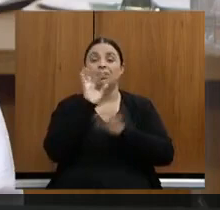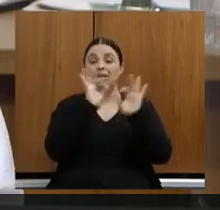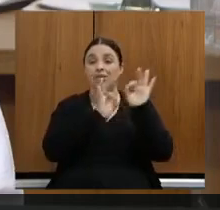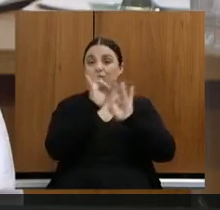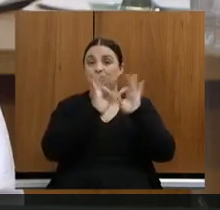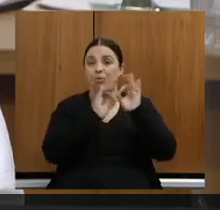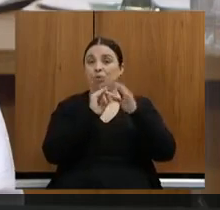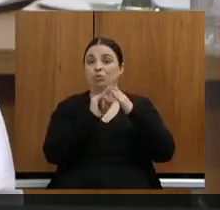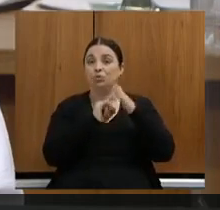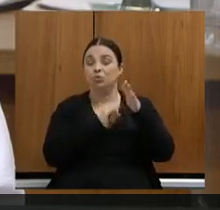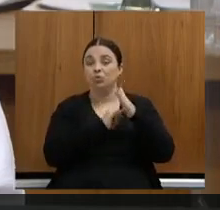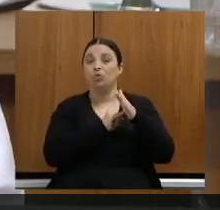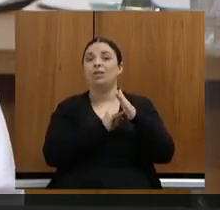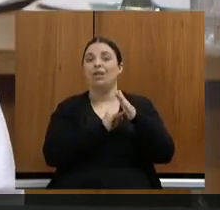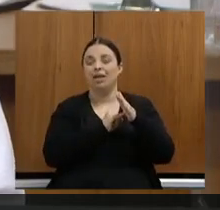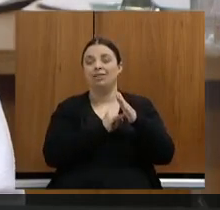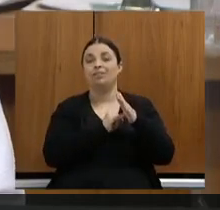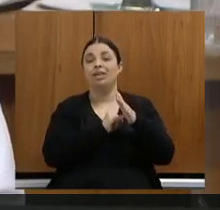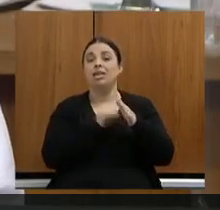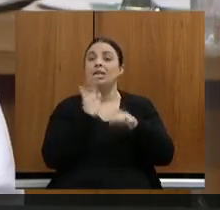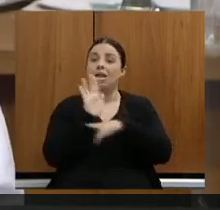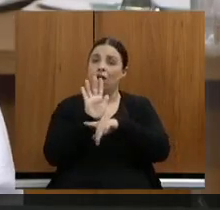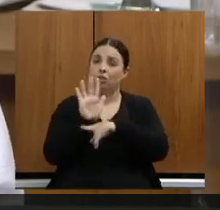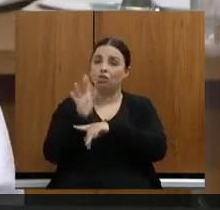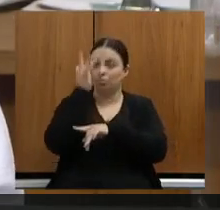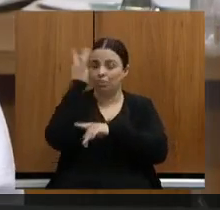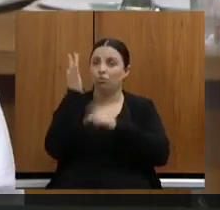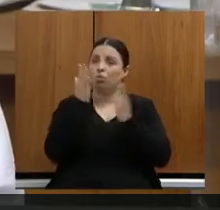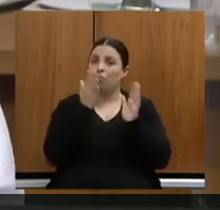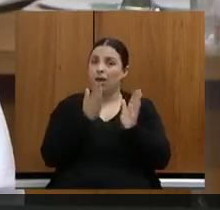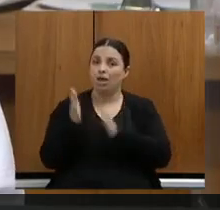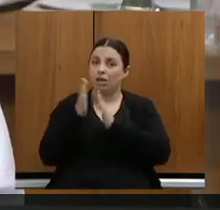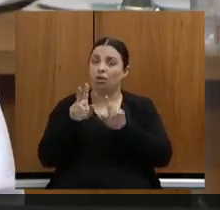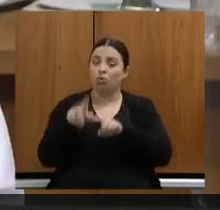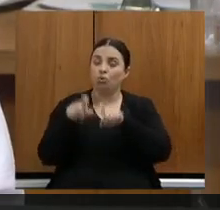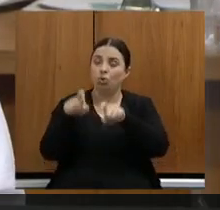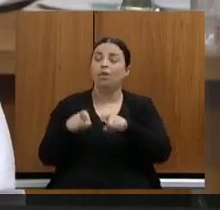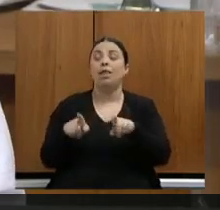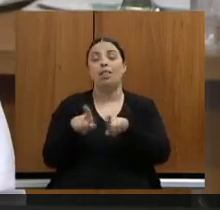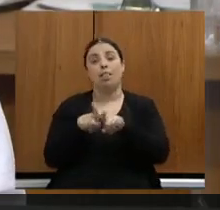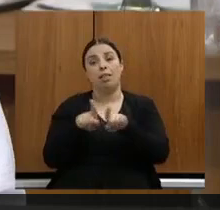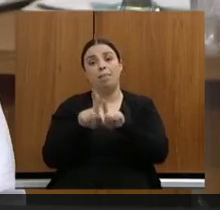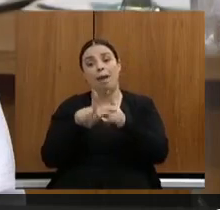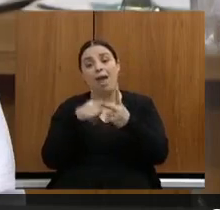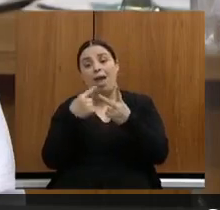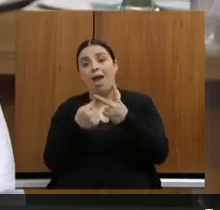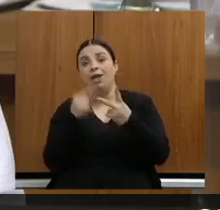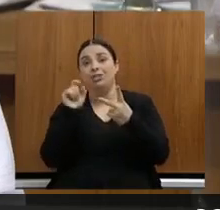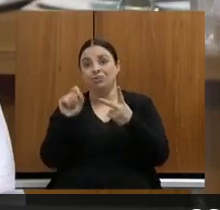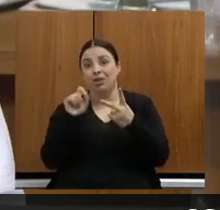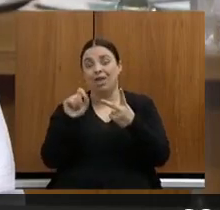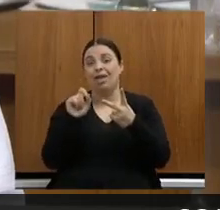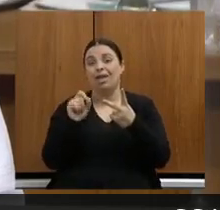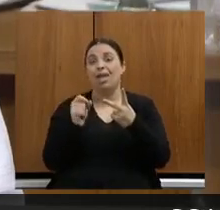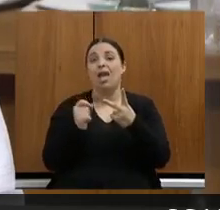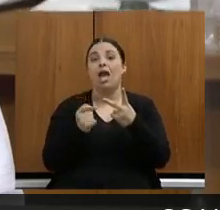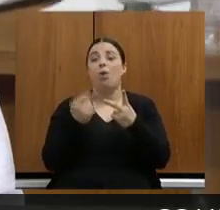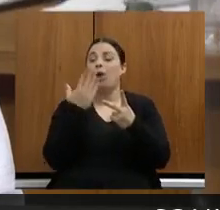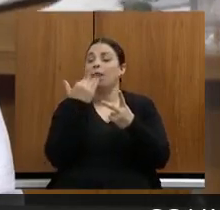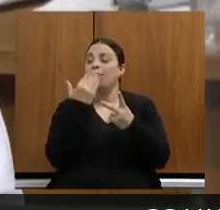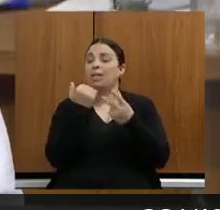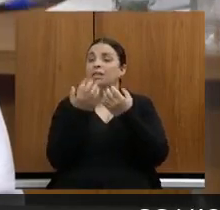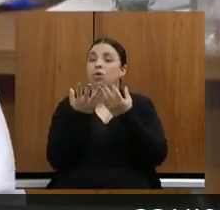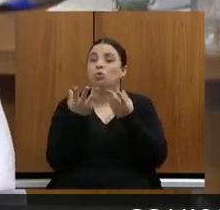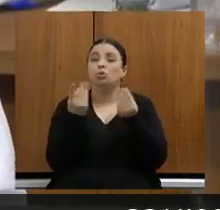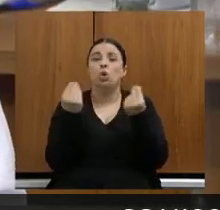compras que isso ajuda os agricultores e também ajuda a qualidade da alimentação tão esse esse PC parceria com